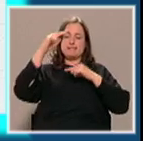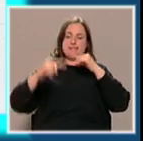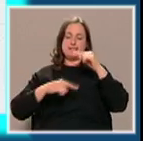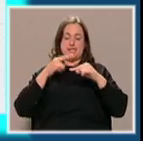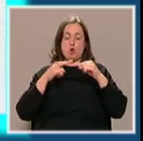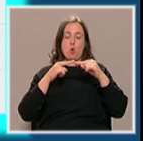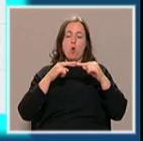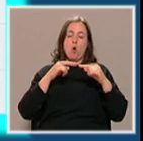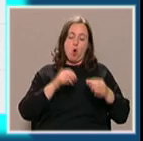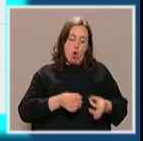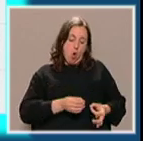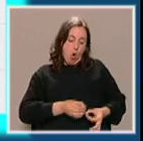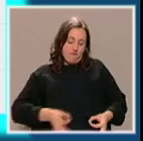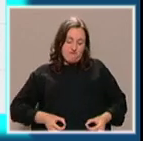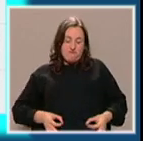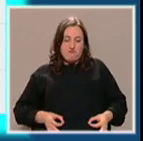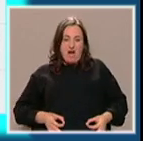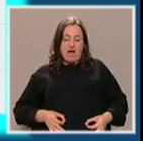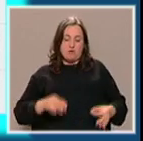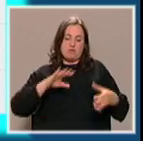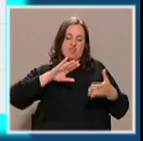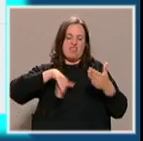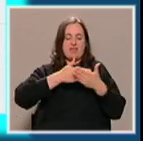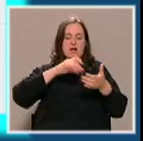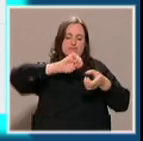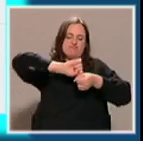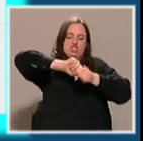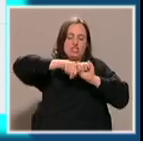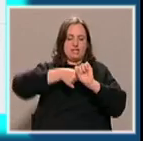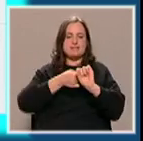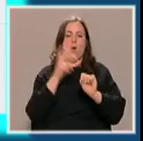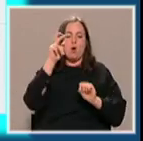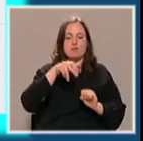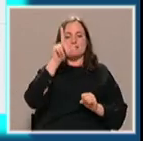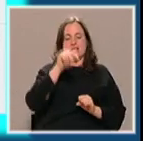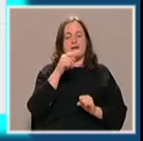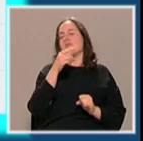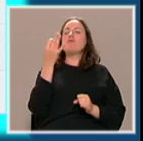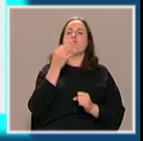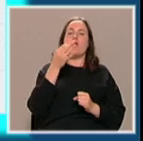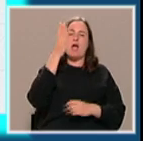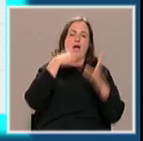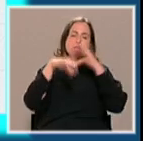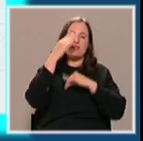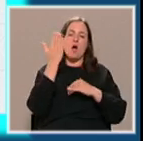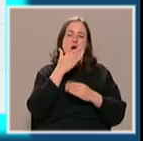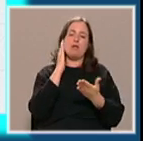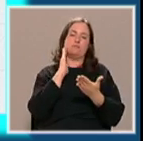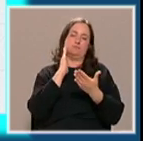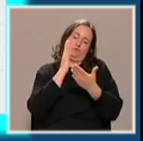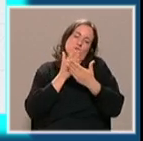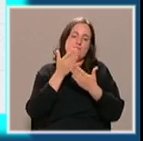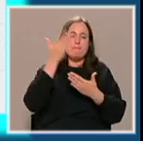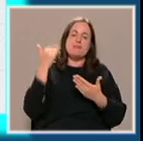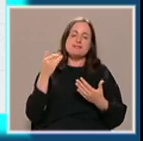do corpo amarelo, provocando a sua degeneração. Contudo, também observamos e falámos na última aula que o